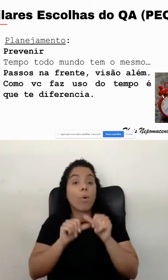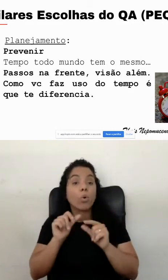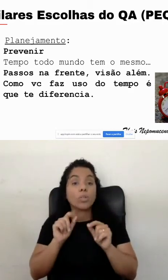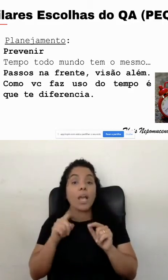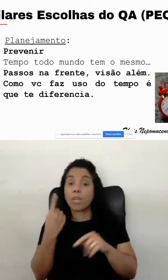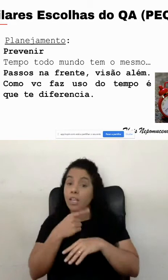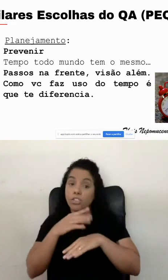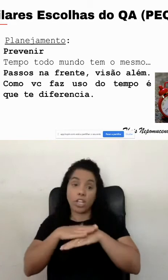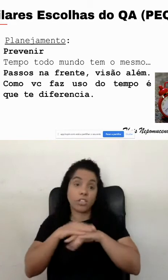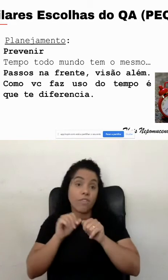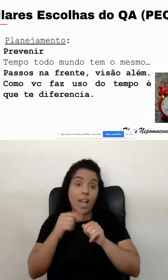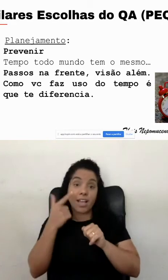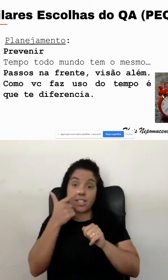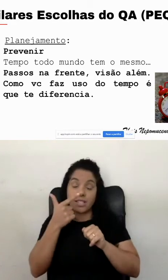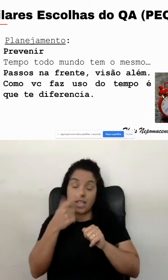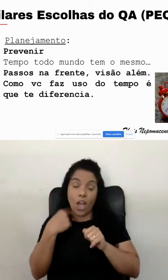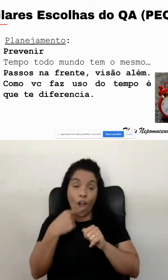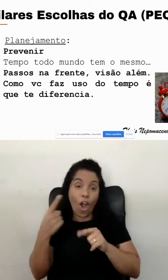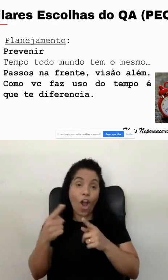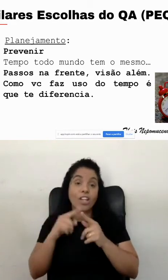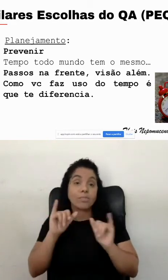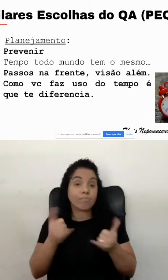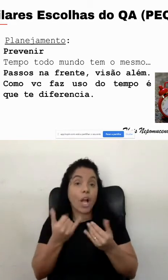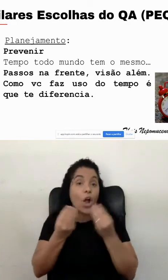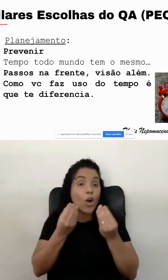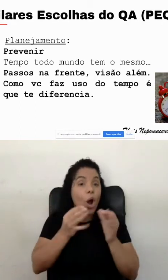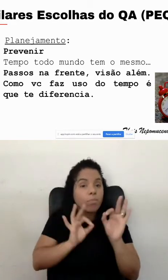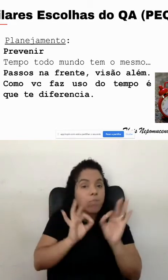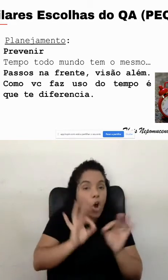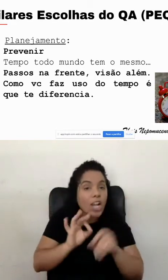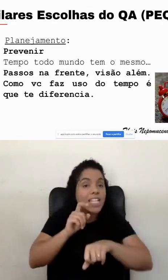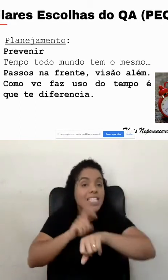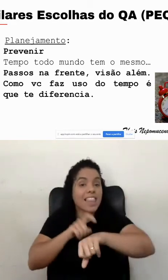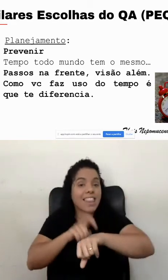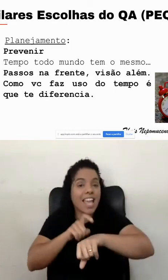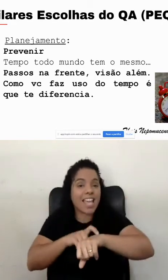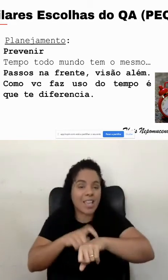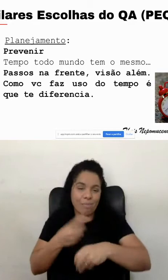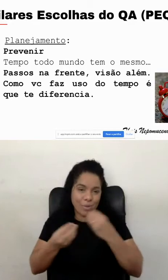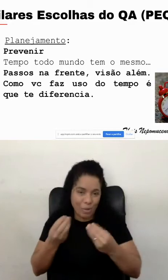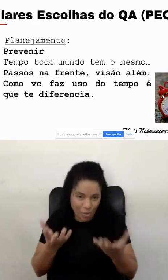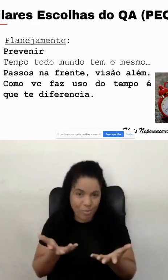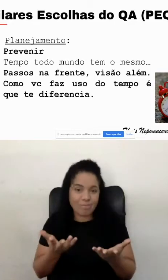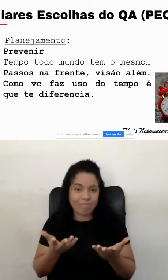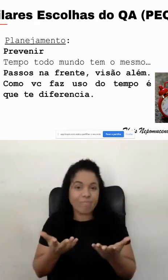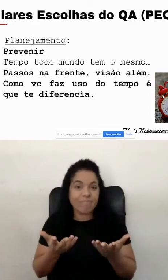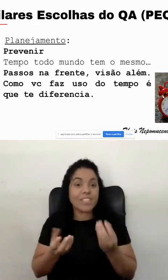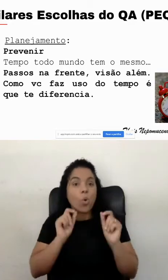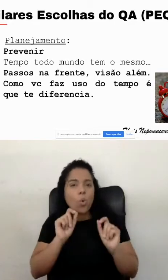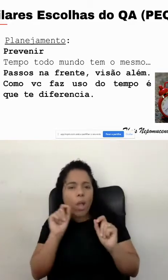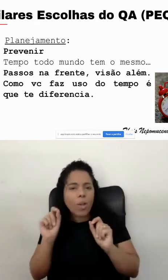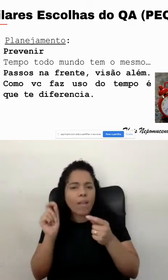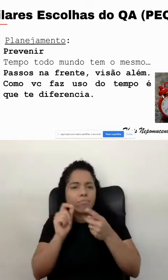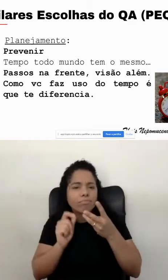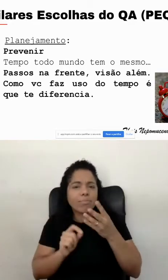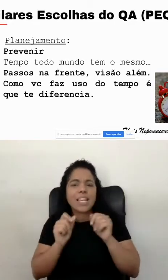gente faz com essas horas, como a gente aproveita elas, como que a gente organiza, e o que a gente coloca aonde e